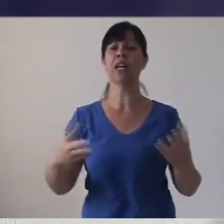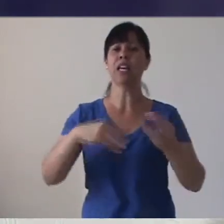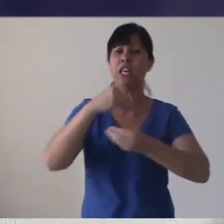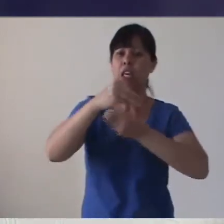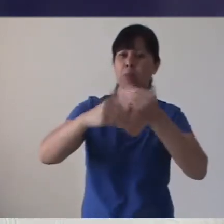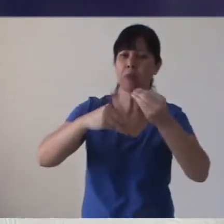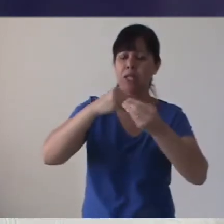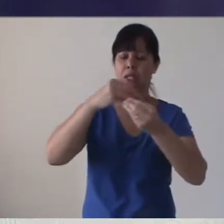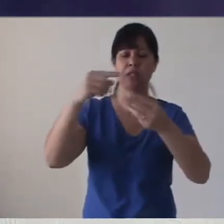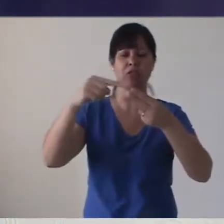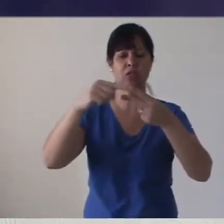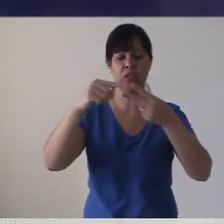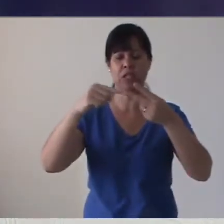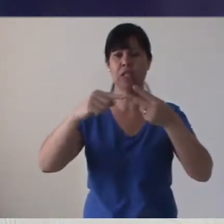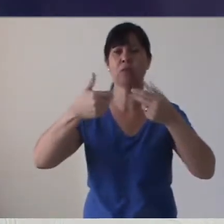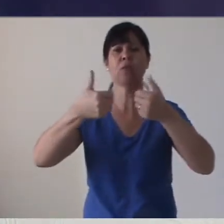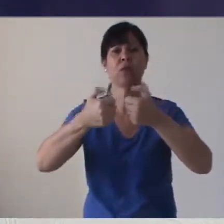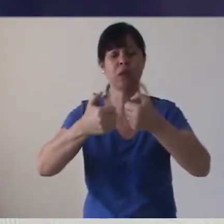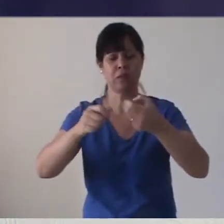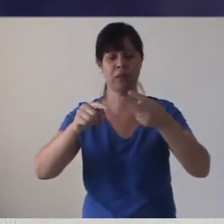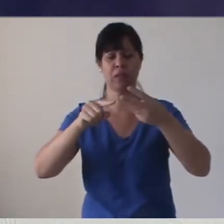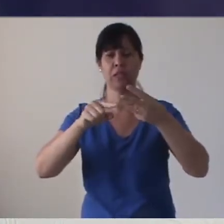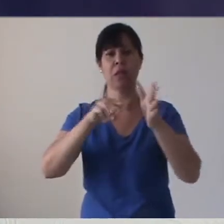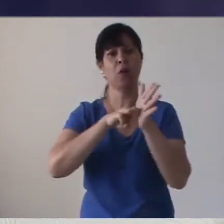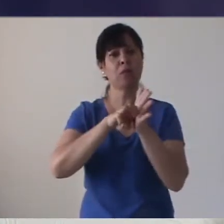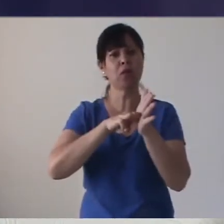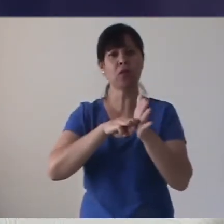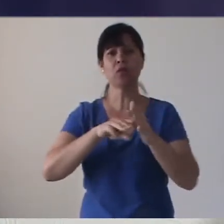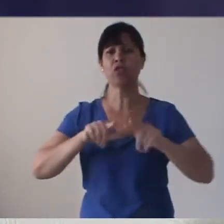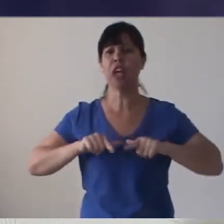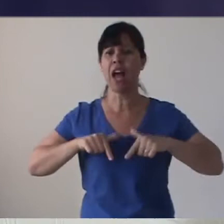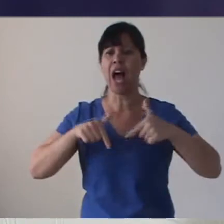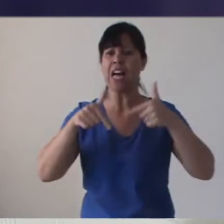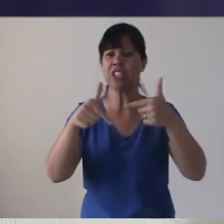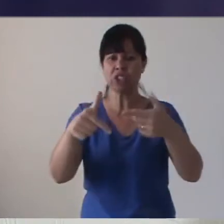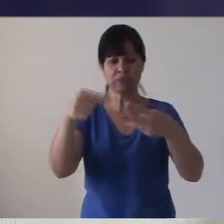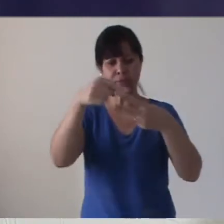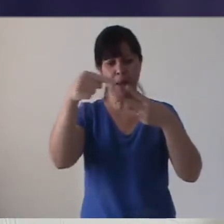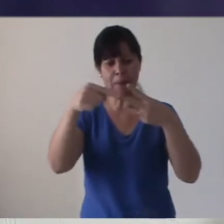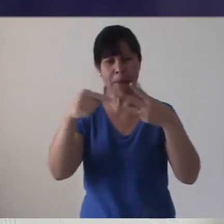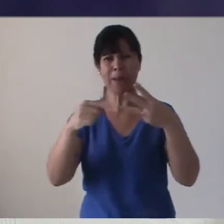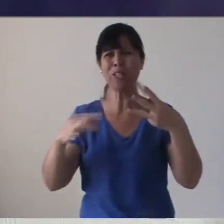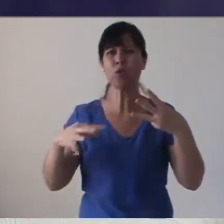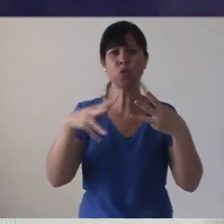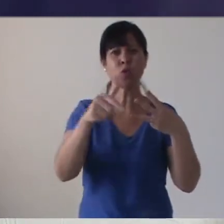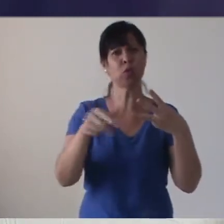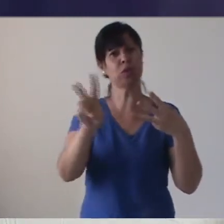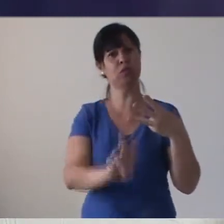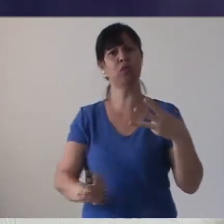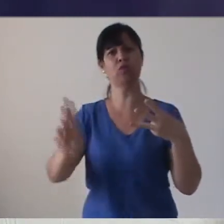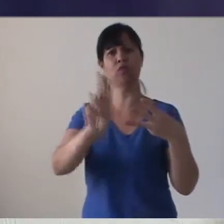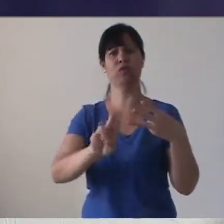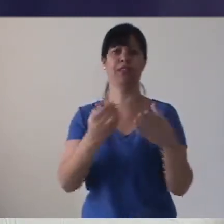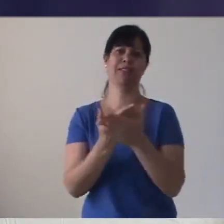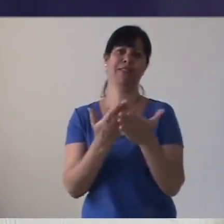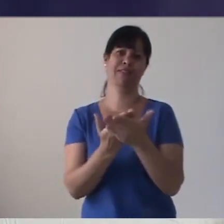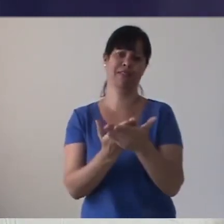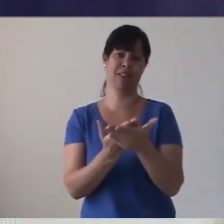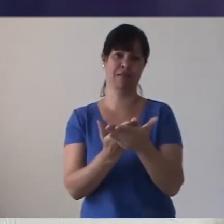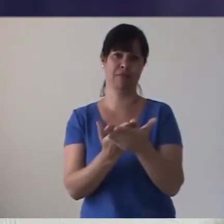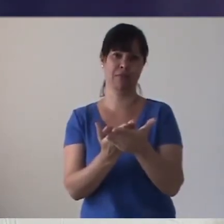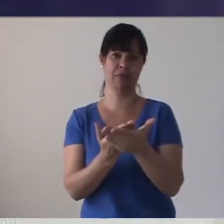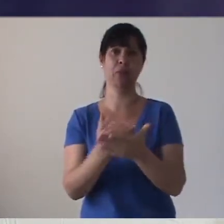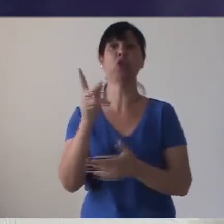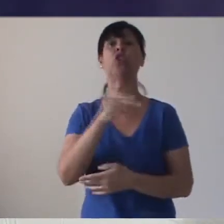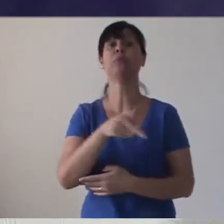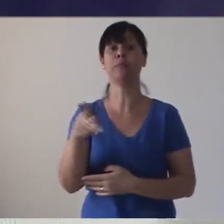hibridismo, gamificação, metodologias ativas, tudo isso nós vamos trabalhar, né? E o